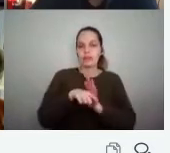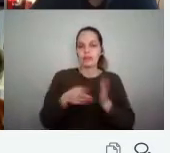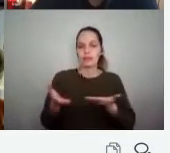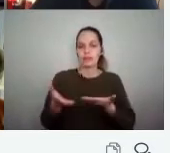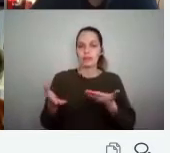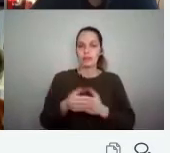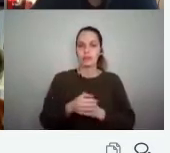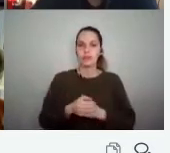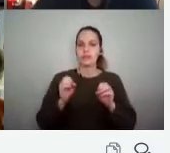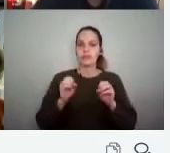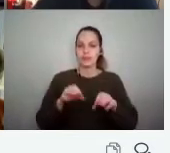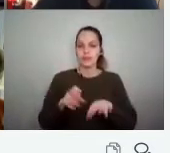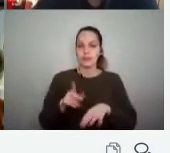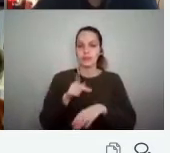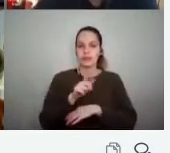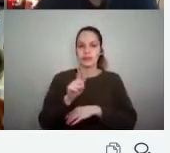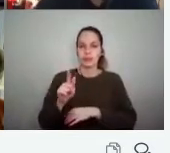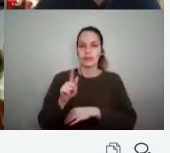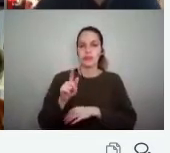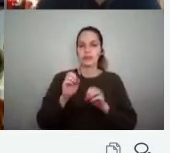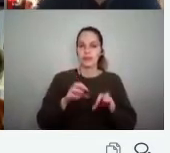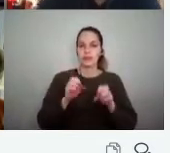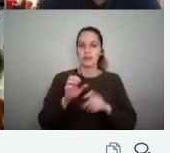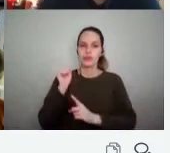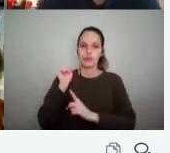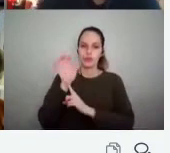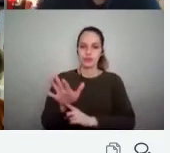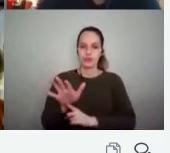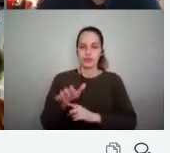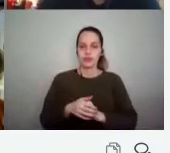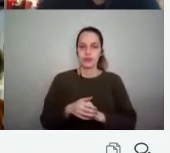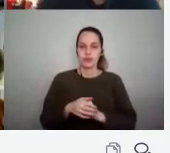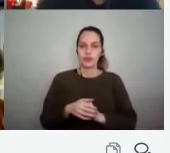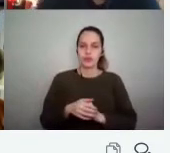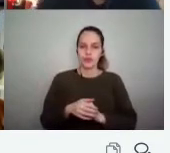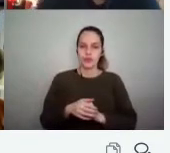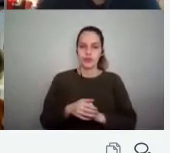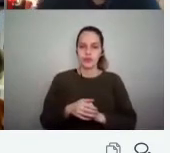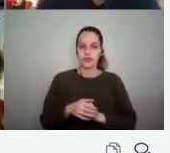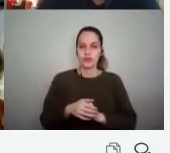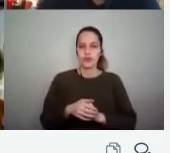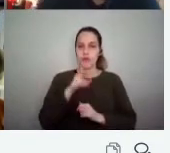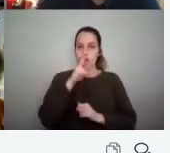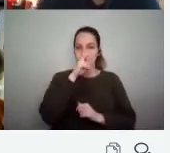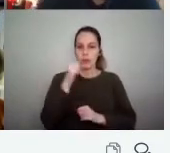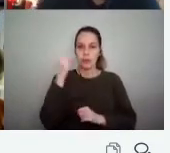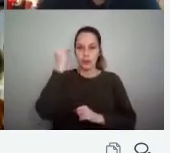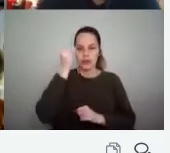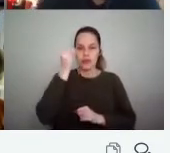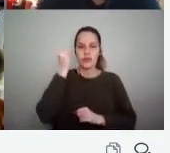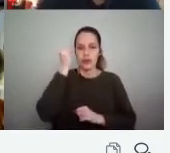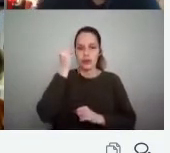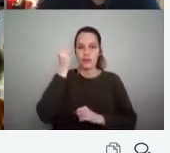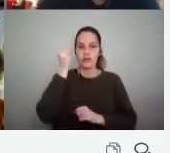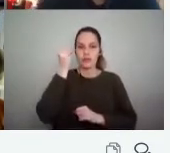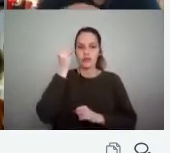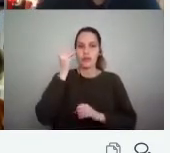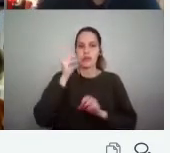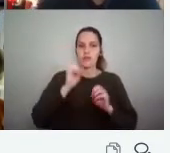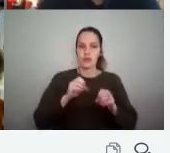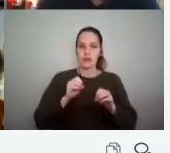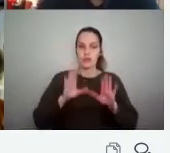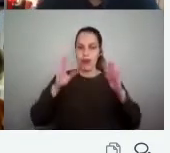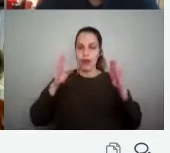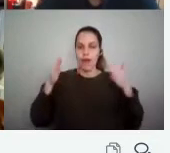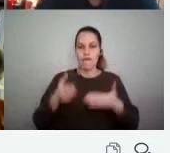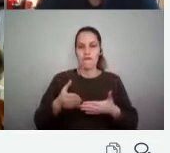do PPG Educação na Universidade Federal de Pelotas e tem ampla experiência na área de educação com ênfase em educação